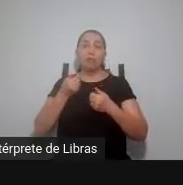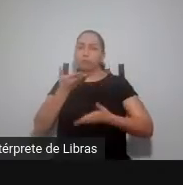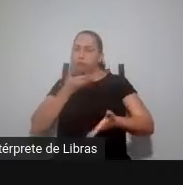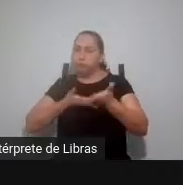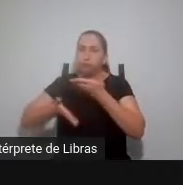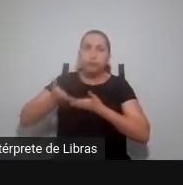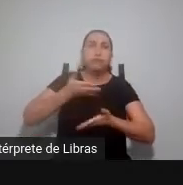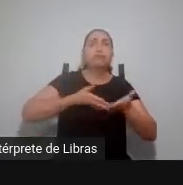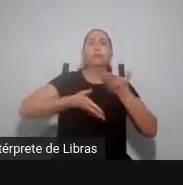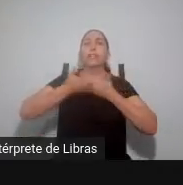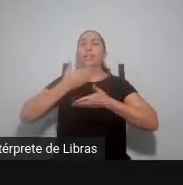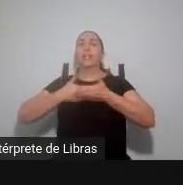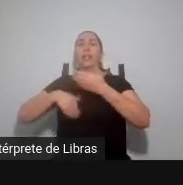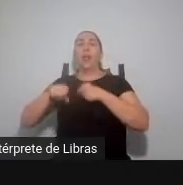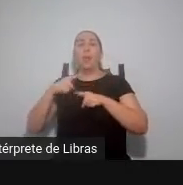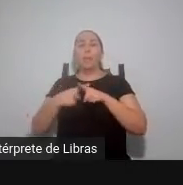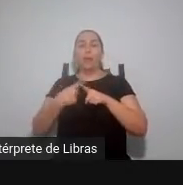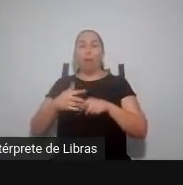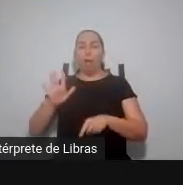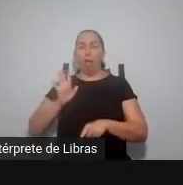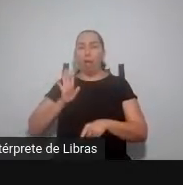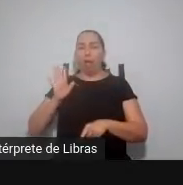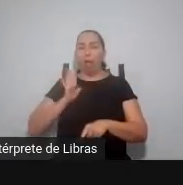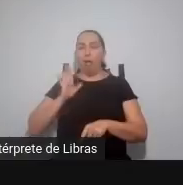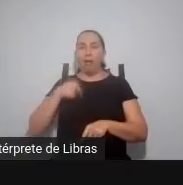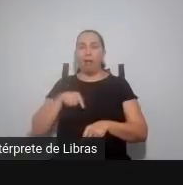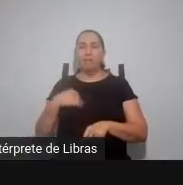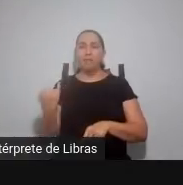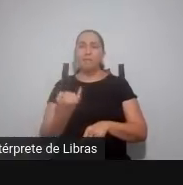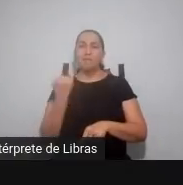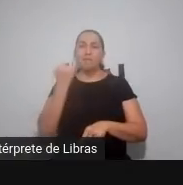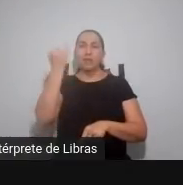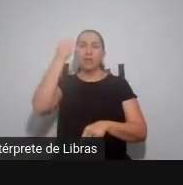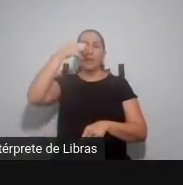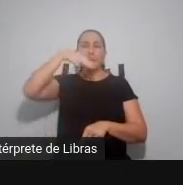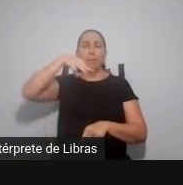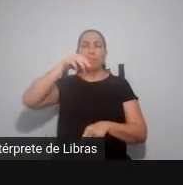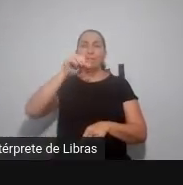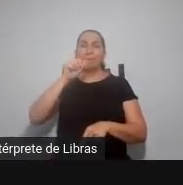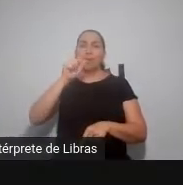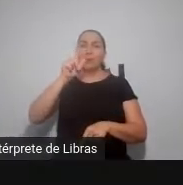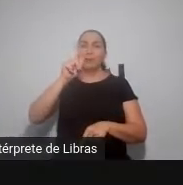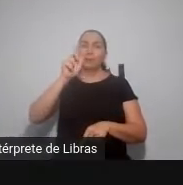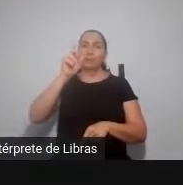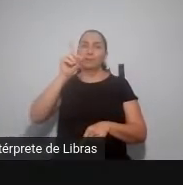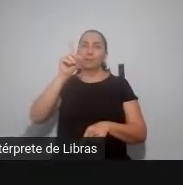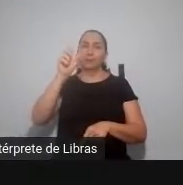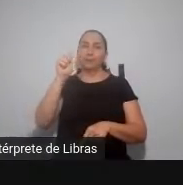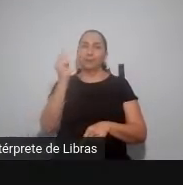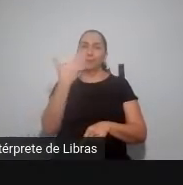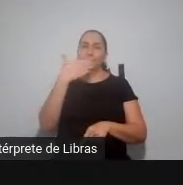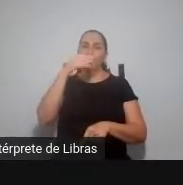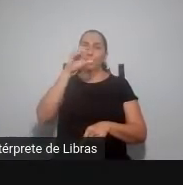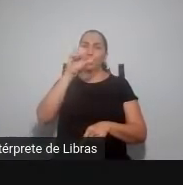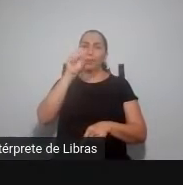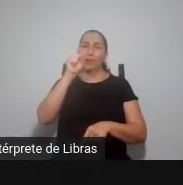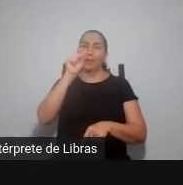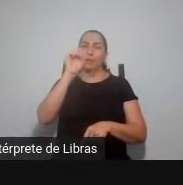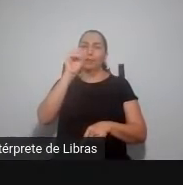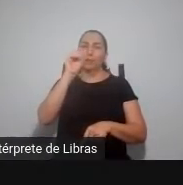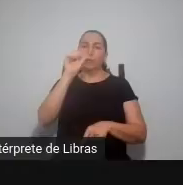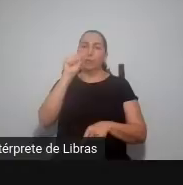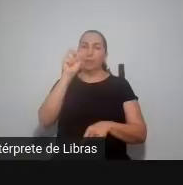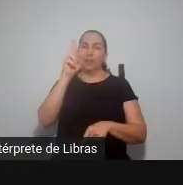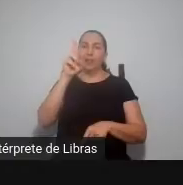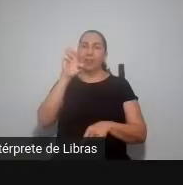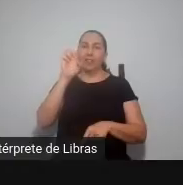rica. E, assim, eu lembro muito de Magda, né, Magda Soares, dizendo, assim, que a consciência, eu sempre falo isso, que a consciência